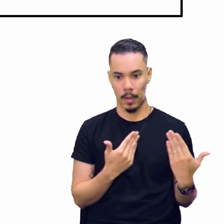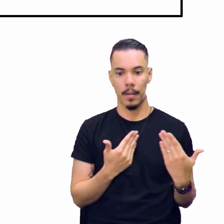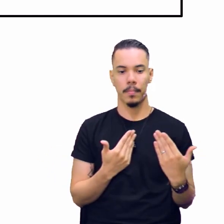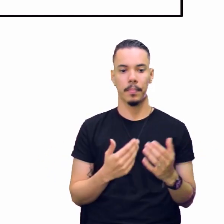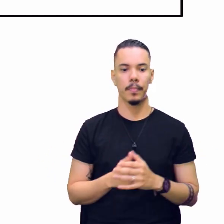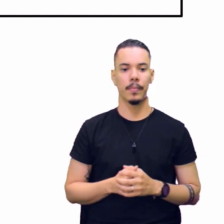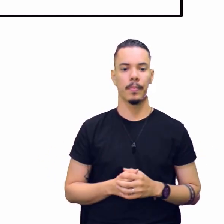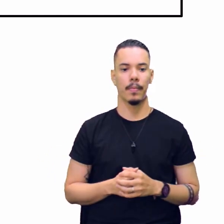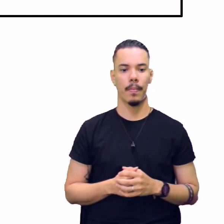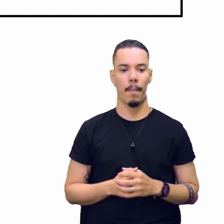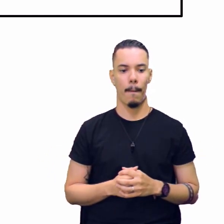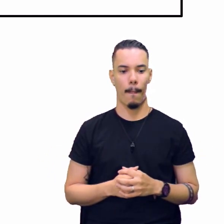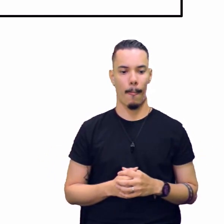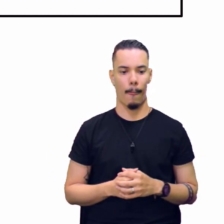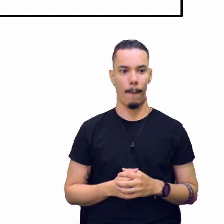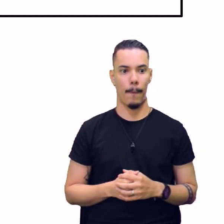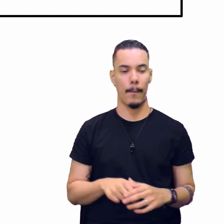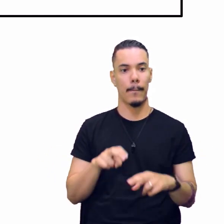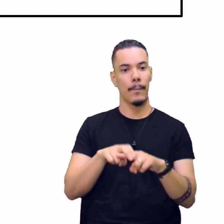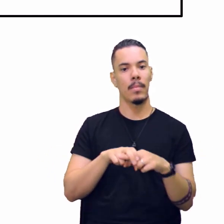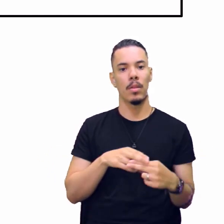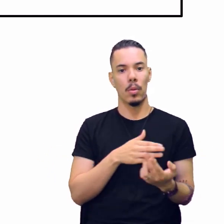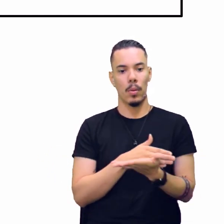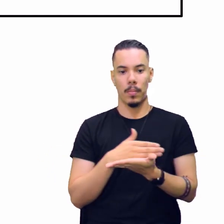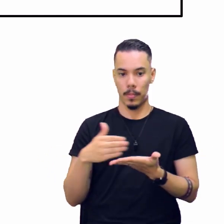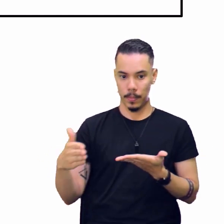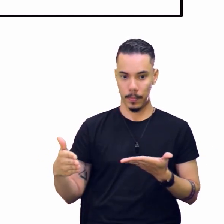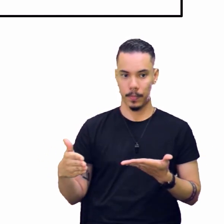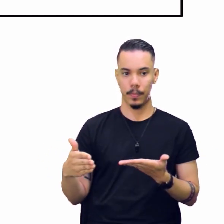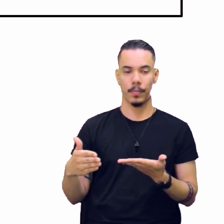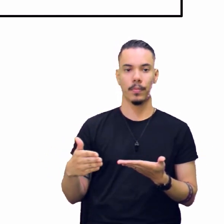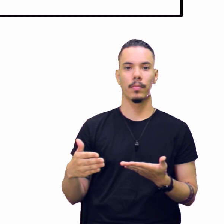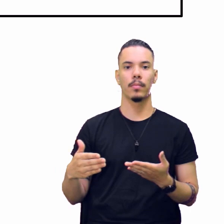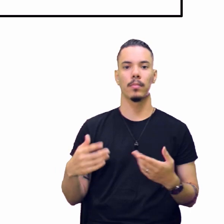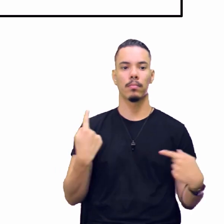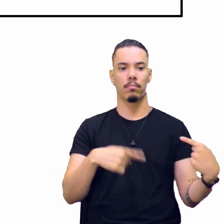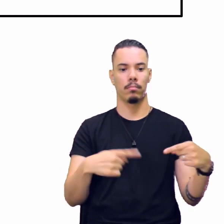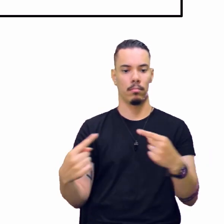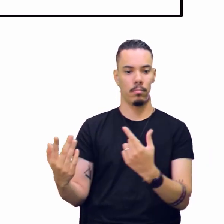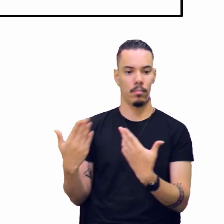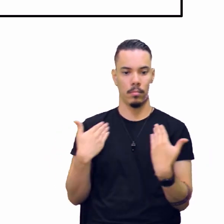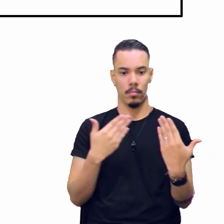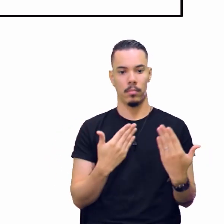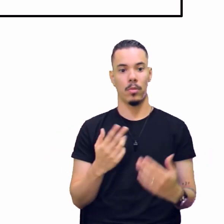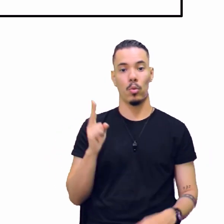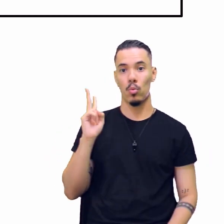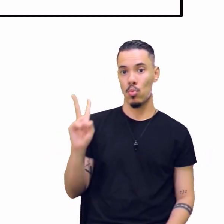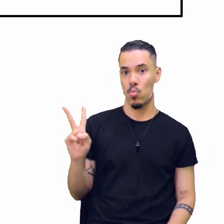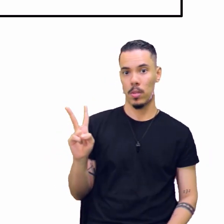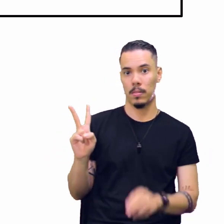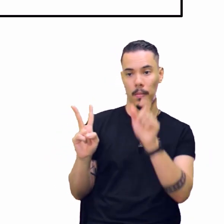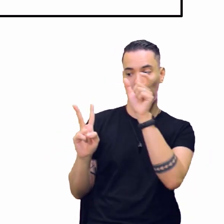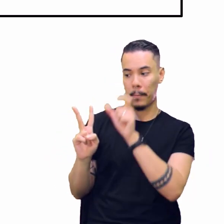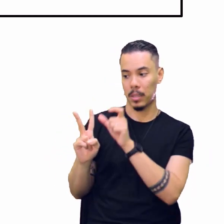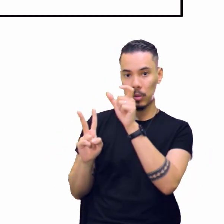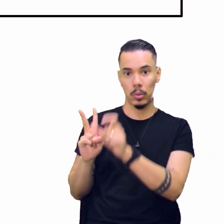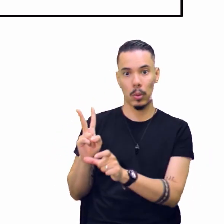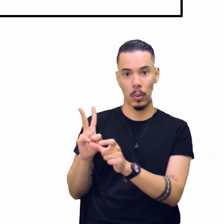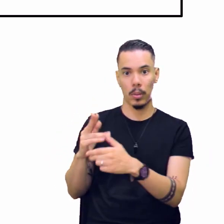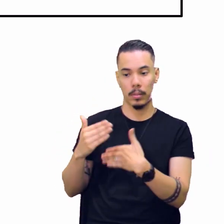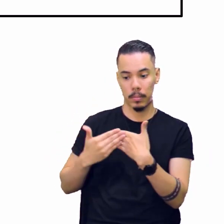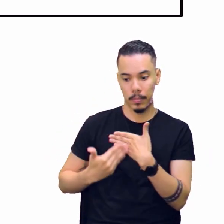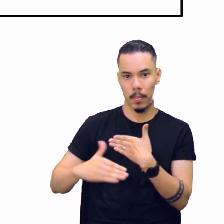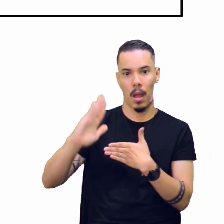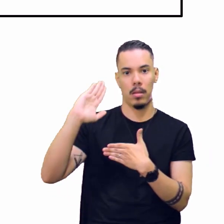olha só, para começar o debate a partir de 2 pessoas, beleza?